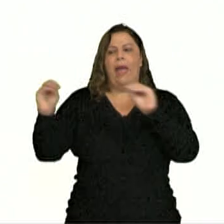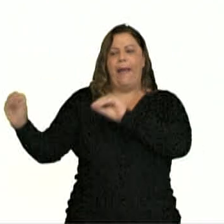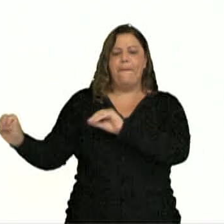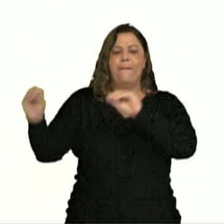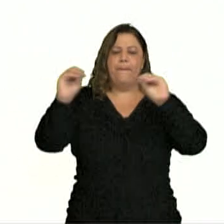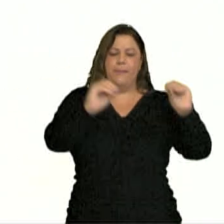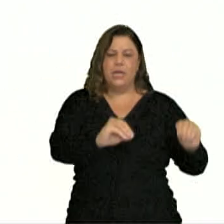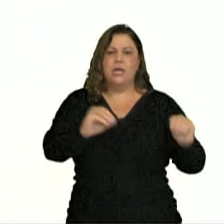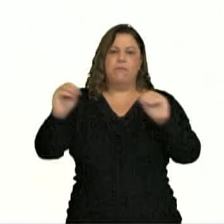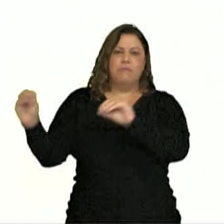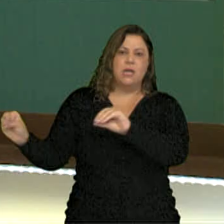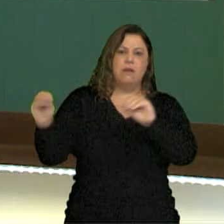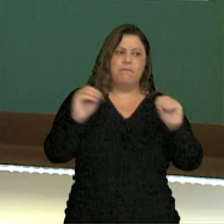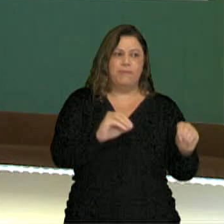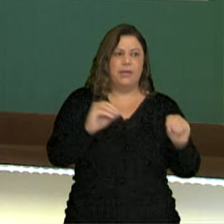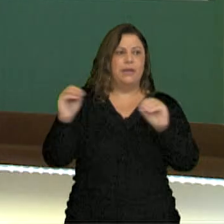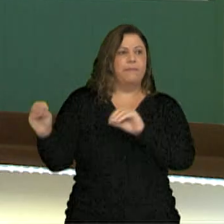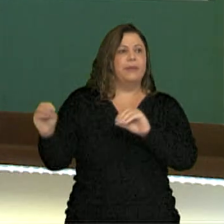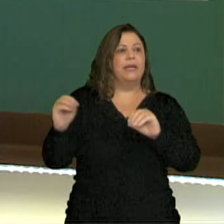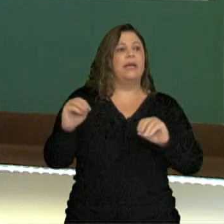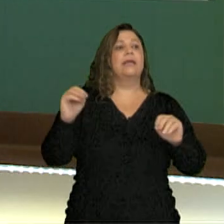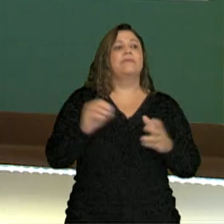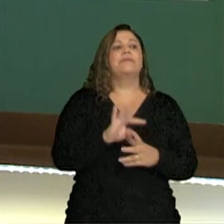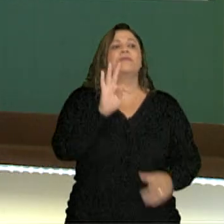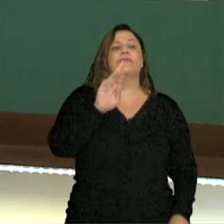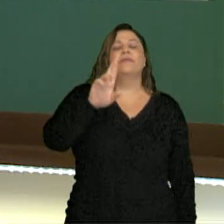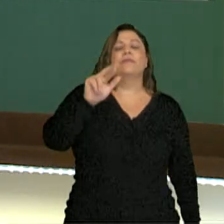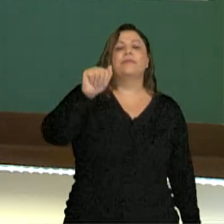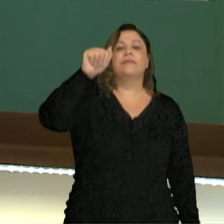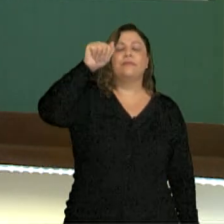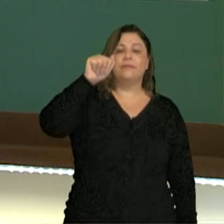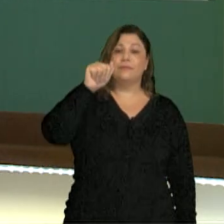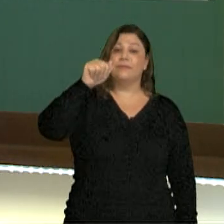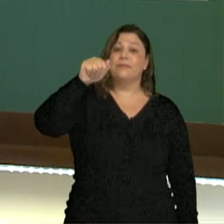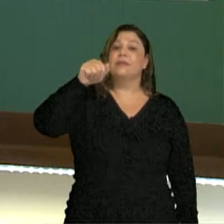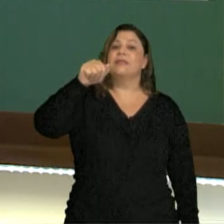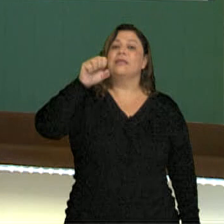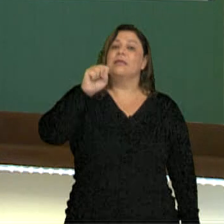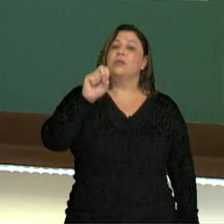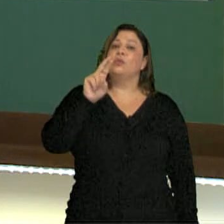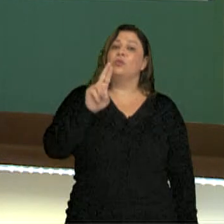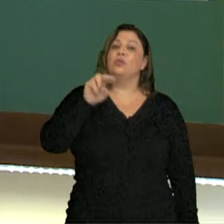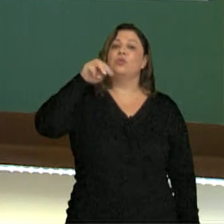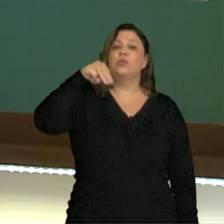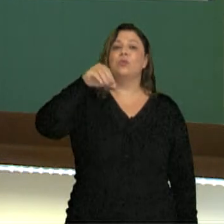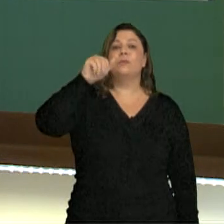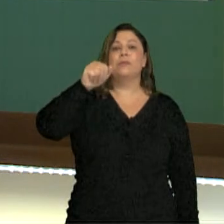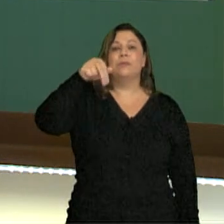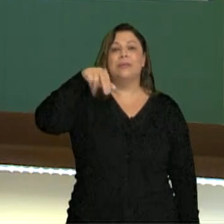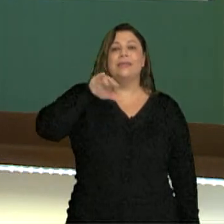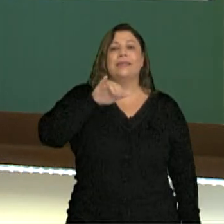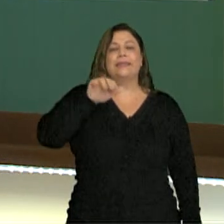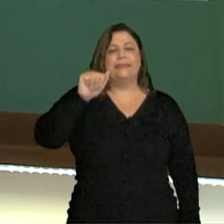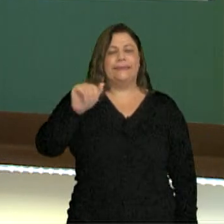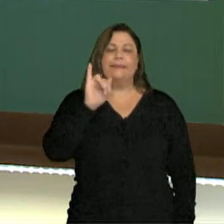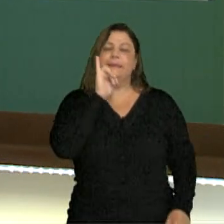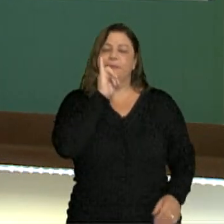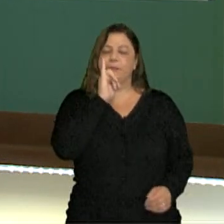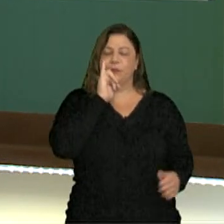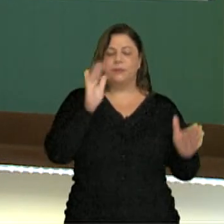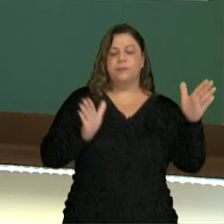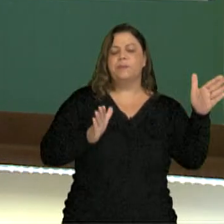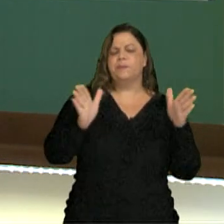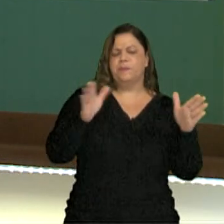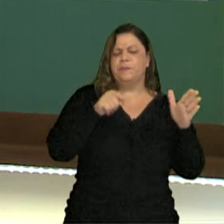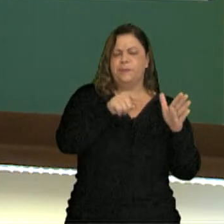transumância. Ok? Então, assim, ele sai lá, por exemplo, é período de colheita de laranja. Então,